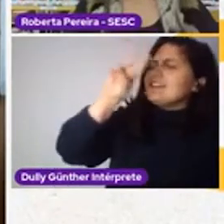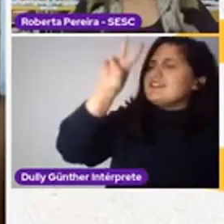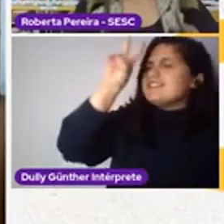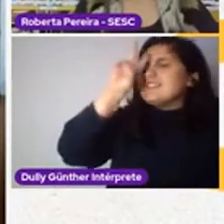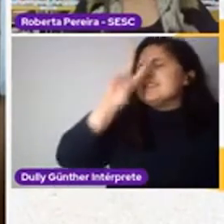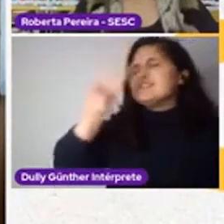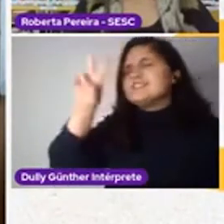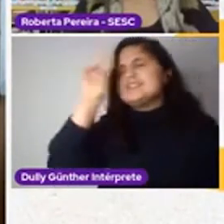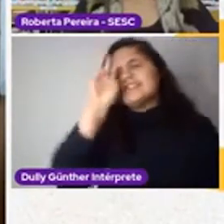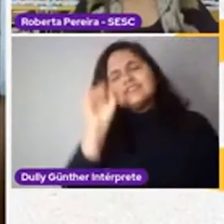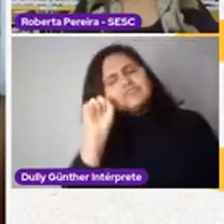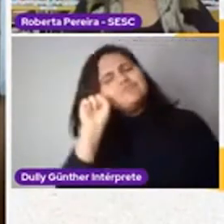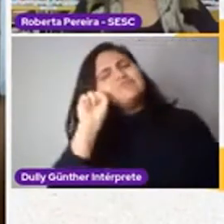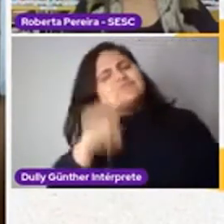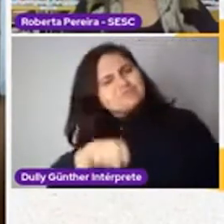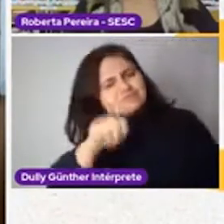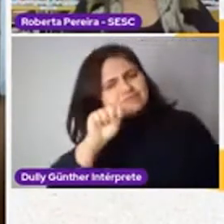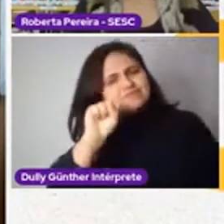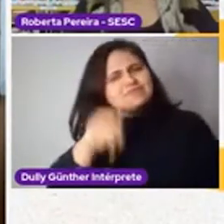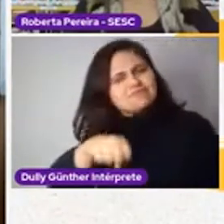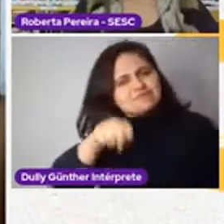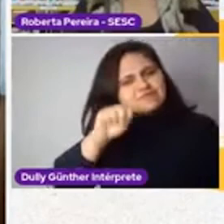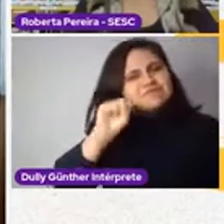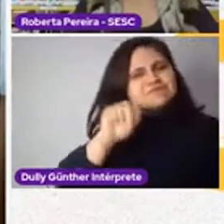lembrar, sim.